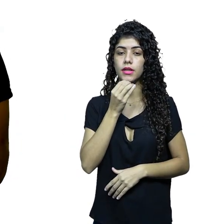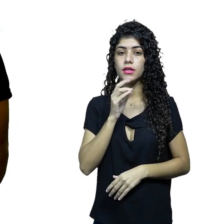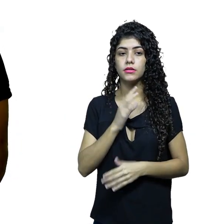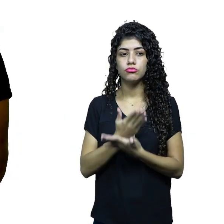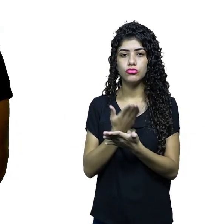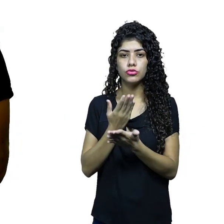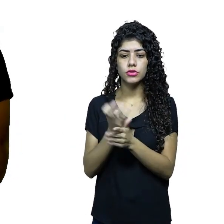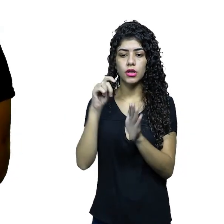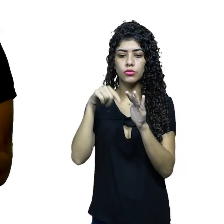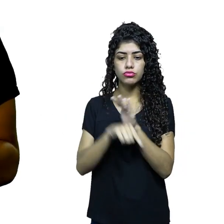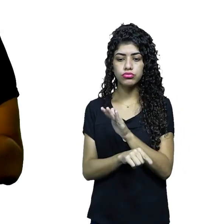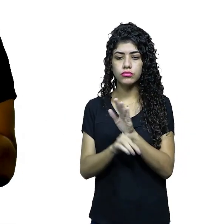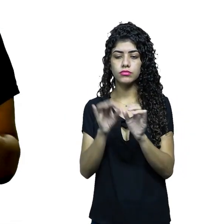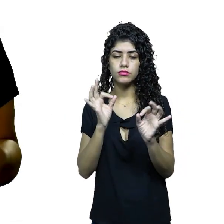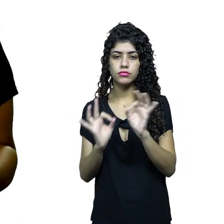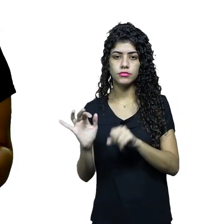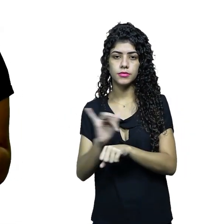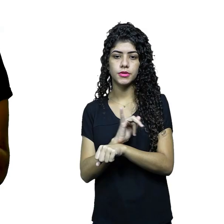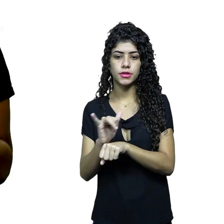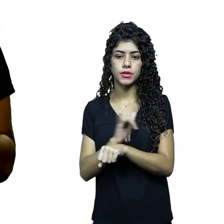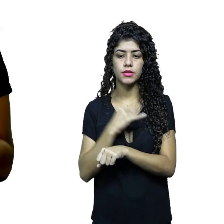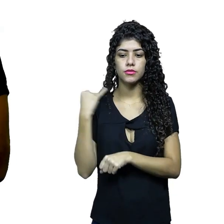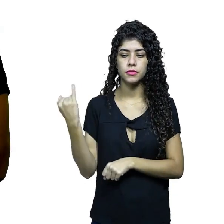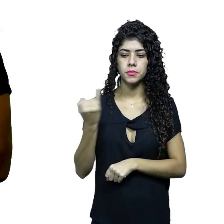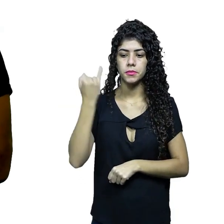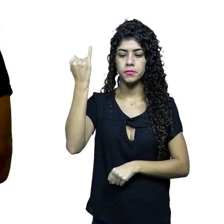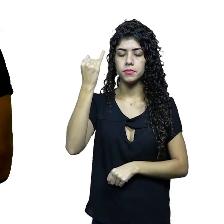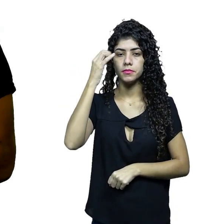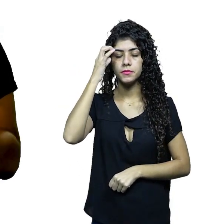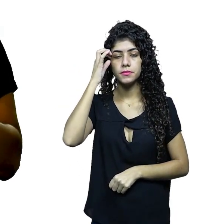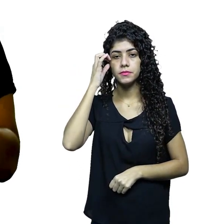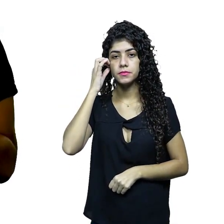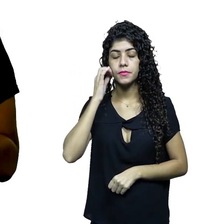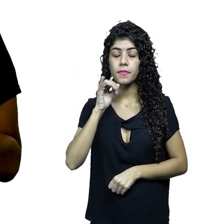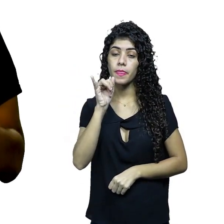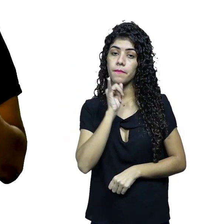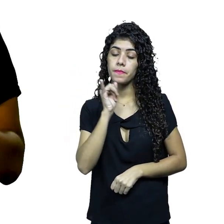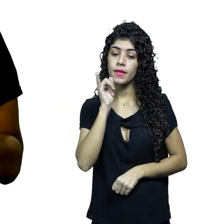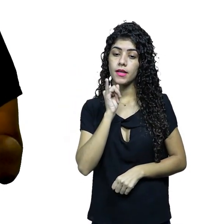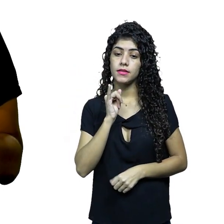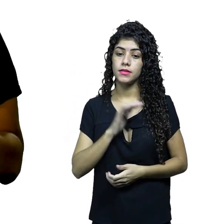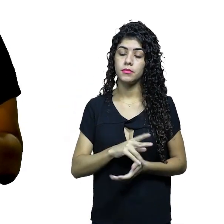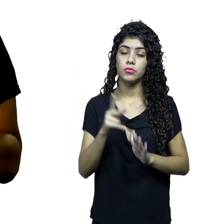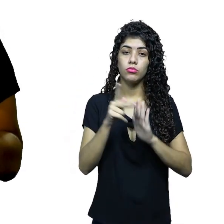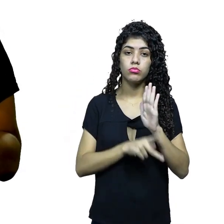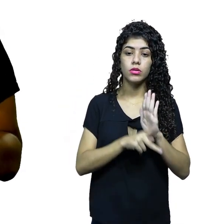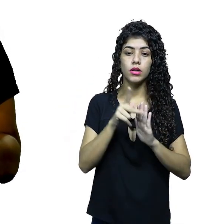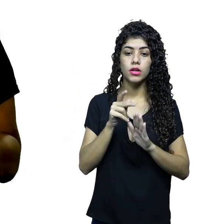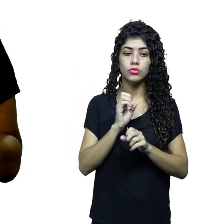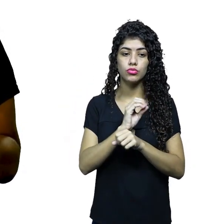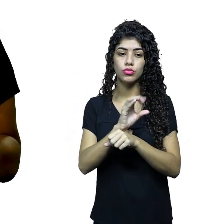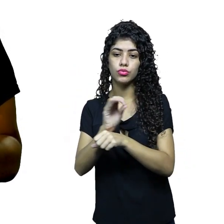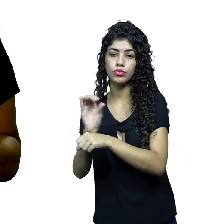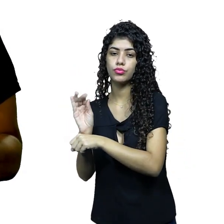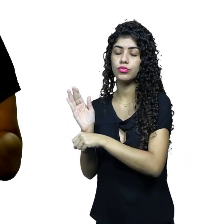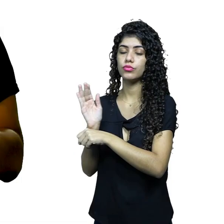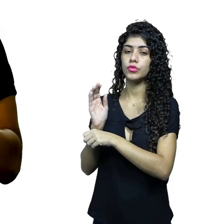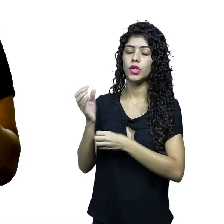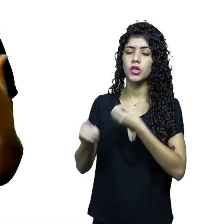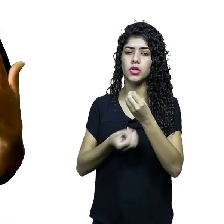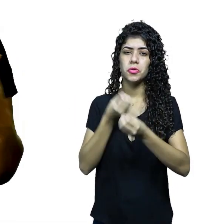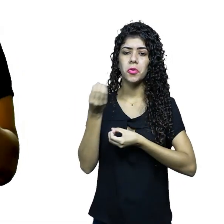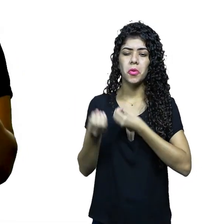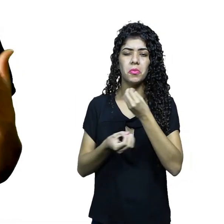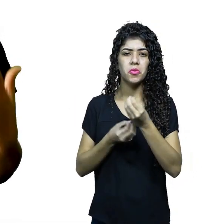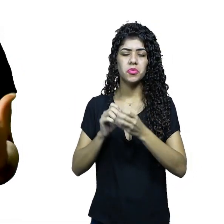mais desses elementos estratégicos que são tão importantes para o projeto. Por exemplo, o plano de difusão e distribuição.